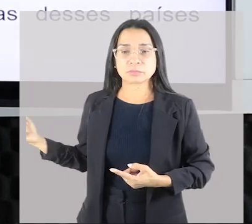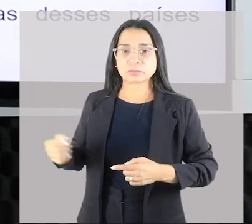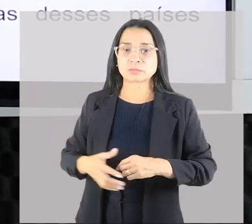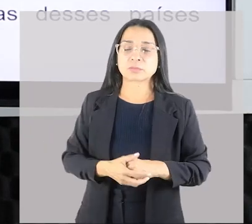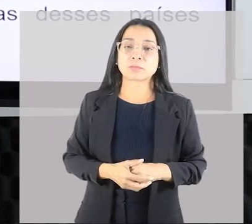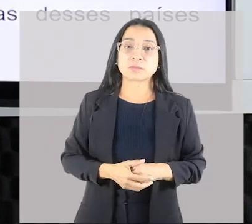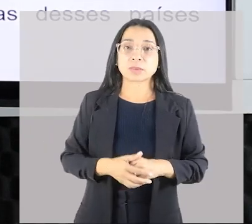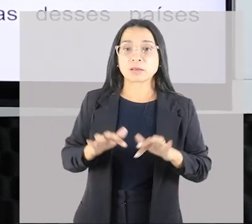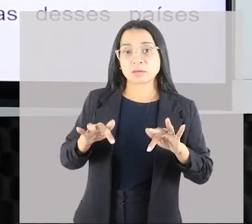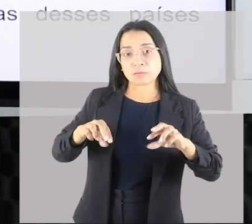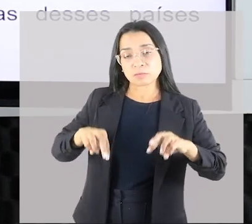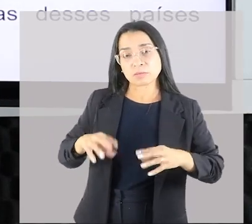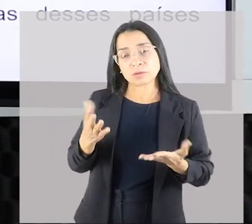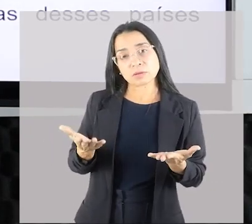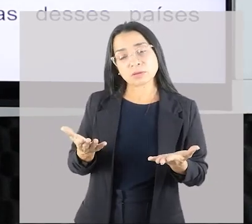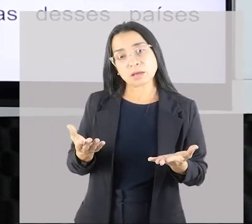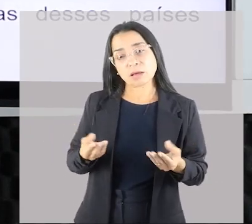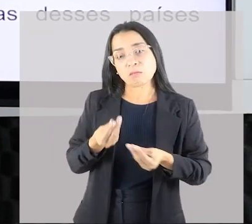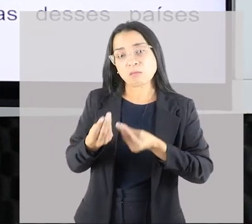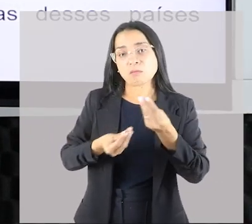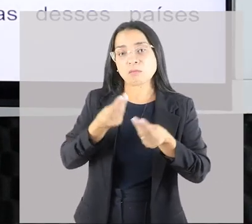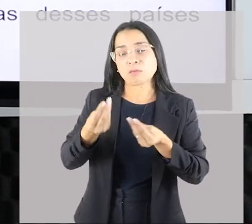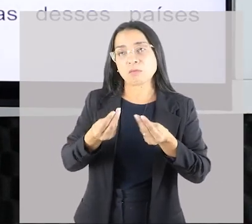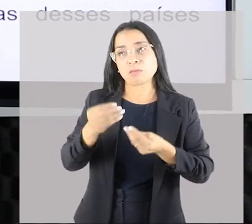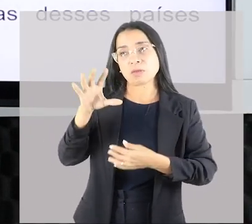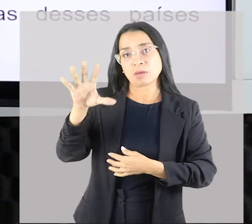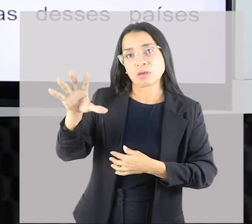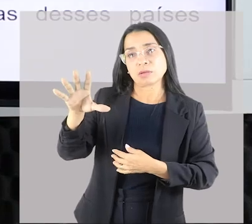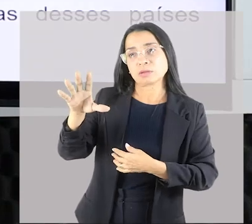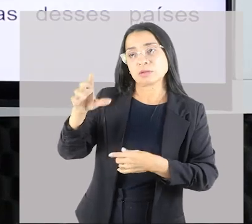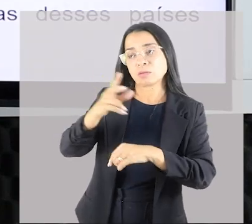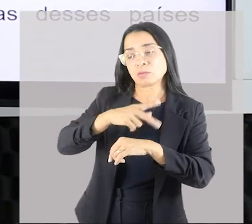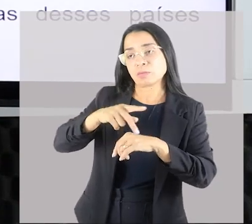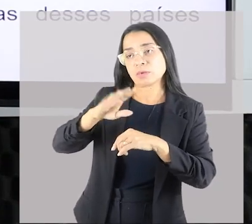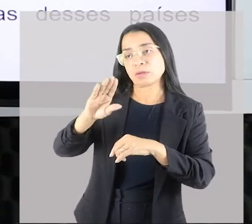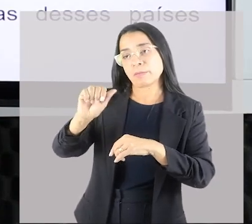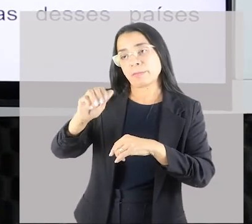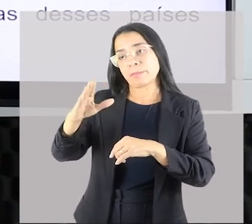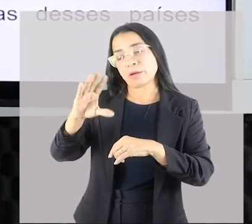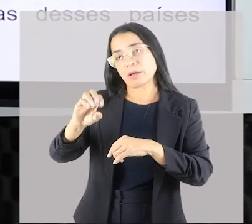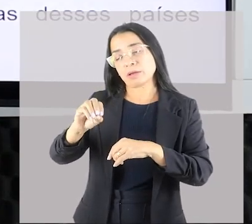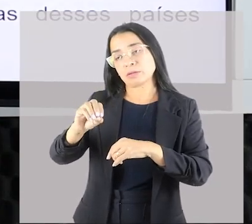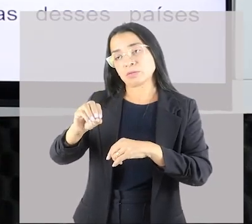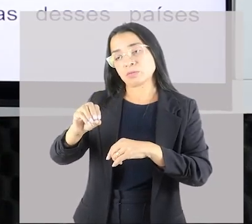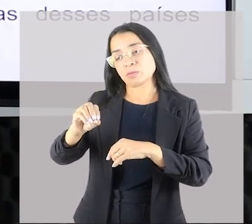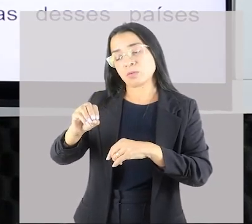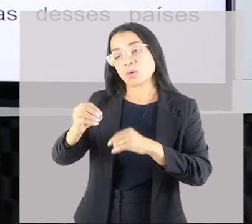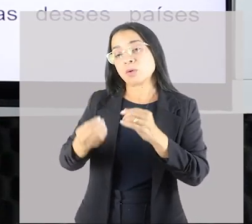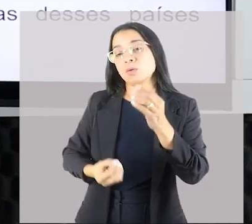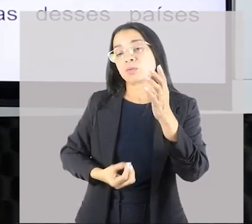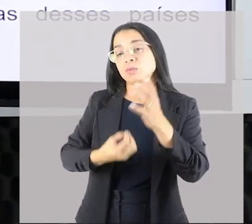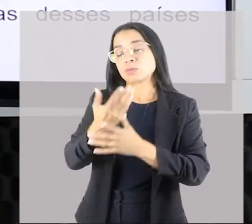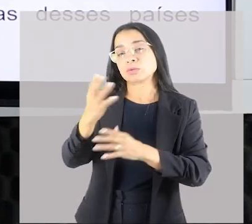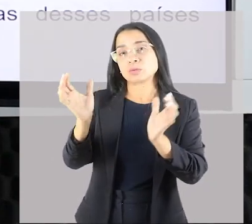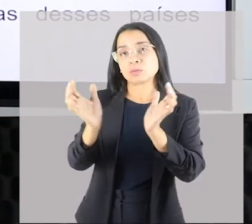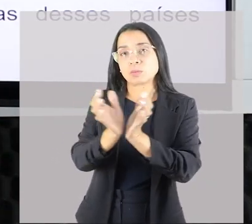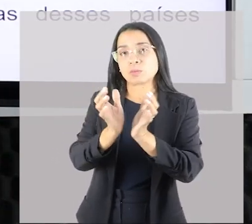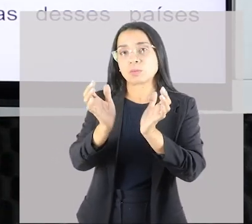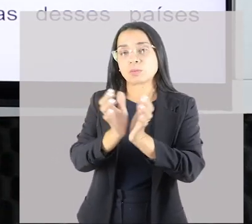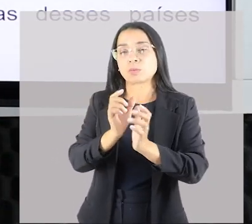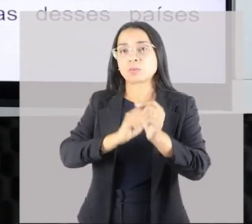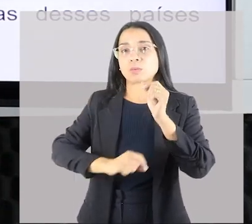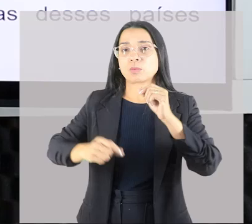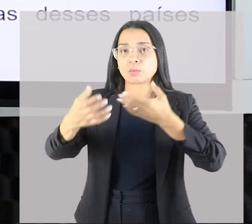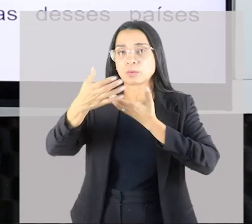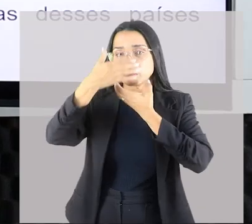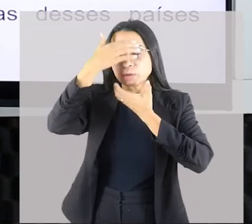E para fechar, galerinha, tá? Da mesma forma que na região do País Basco surgiu o grupo terrorista ETA, na região da Irlanda do